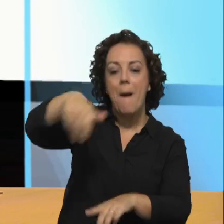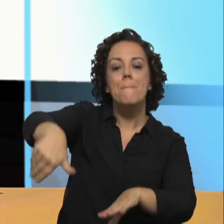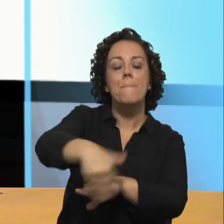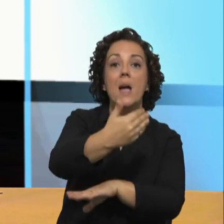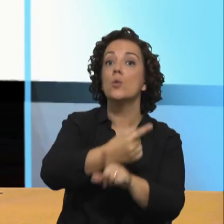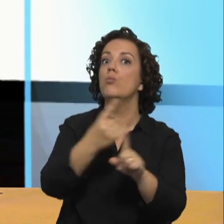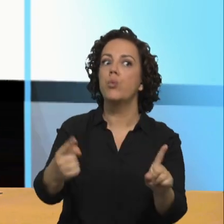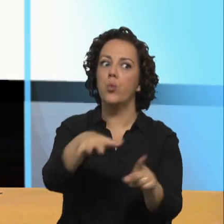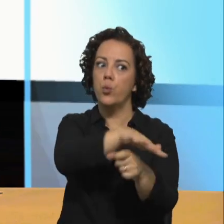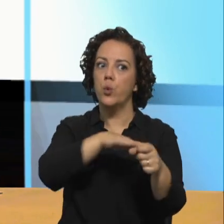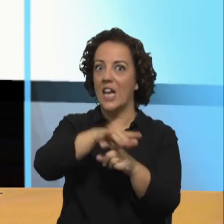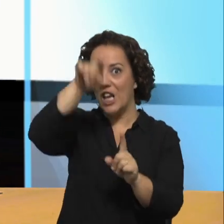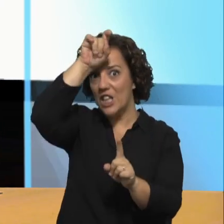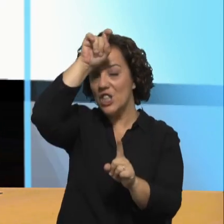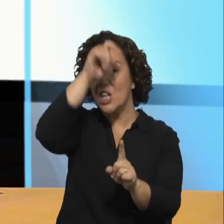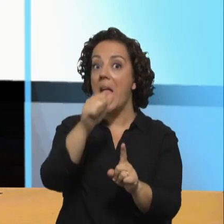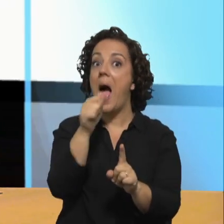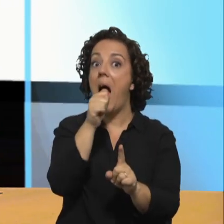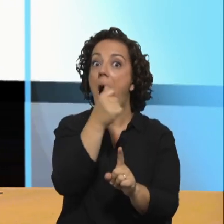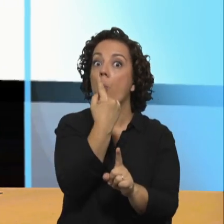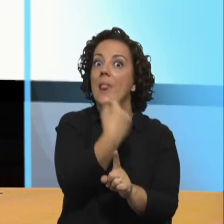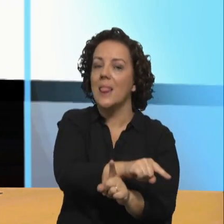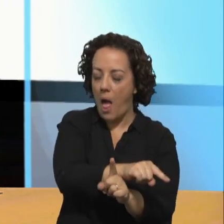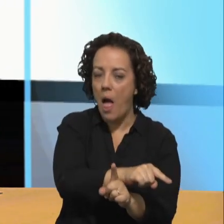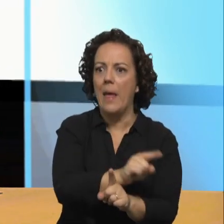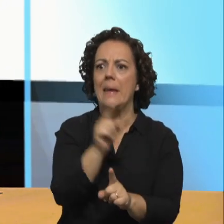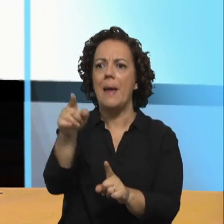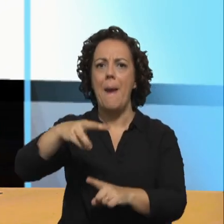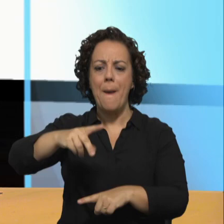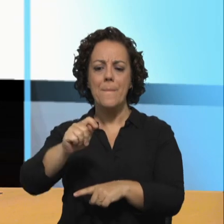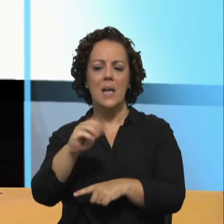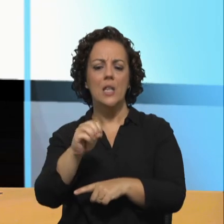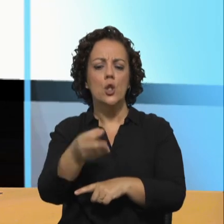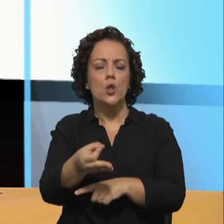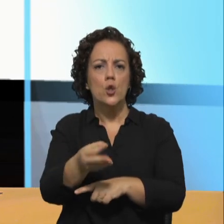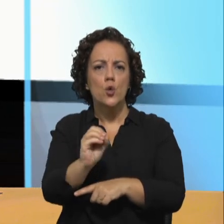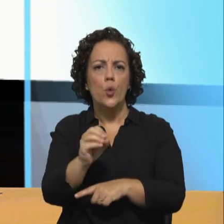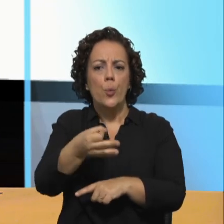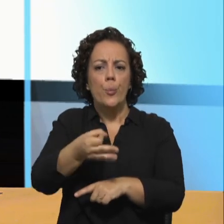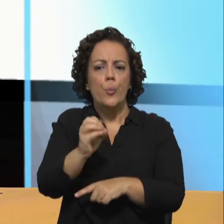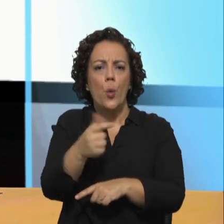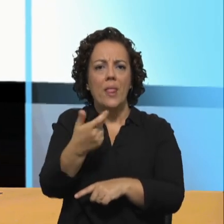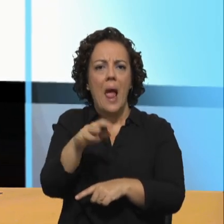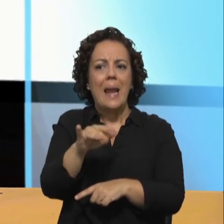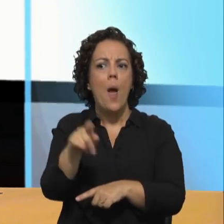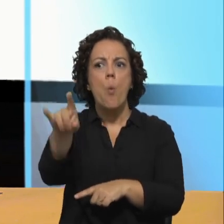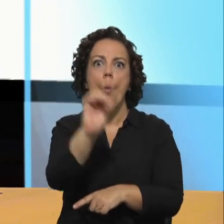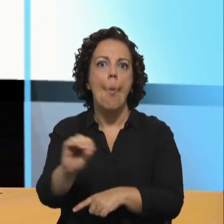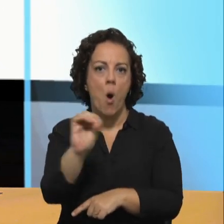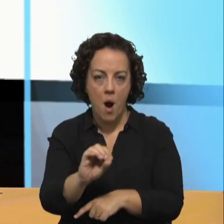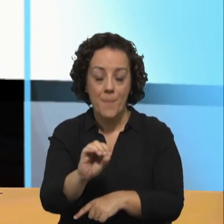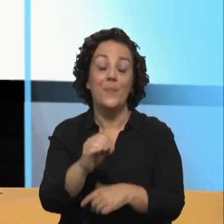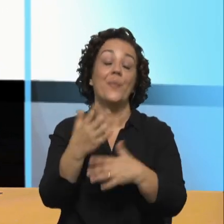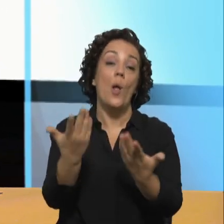água que sobrepunha a Mesopotâmia. E o Egito também sempre por ali passou